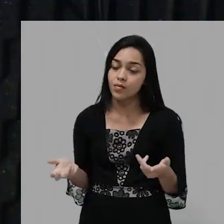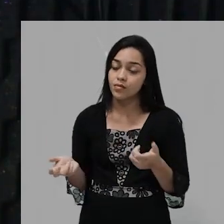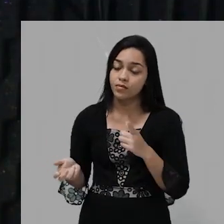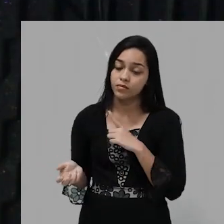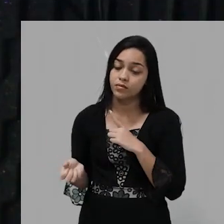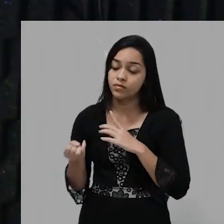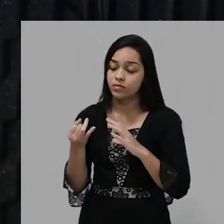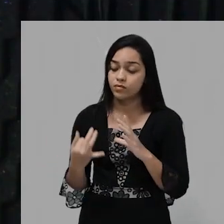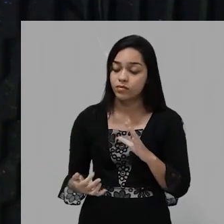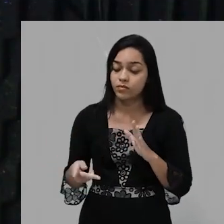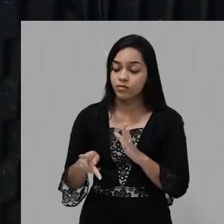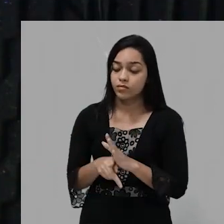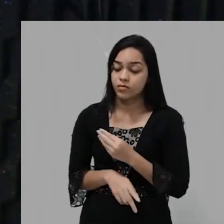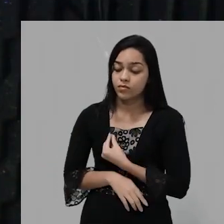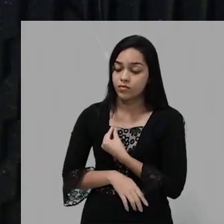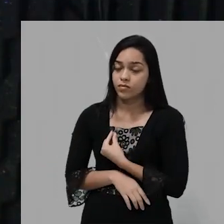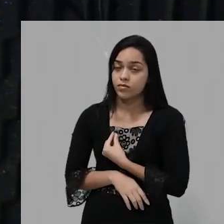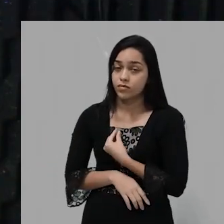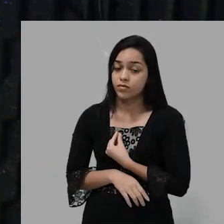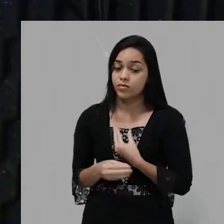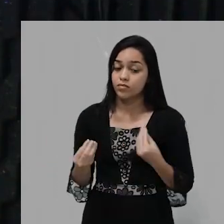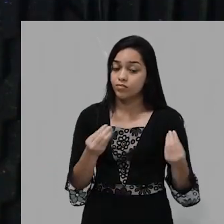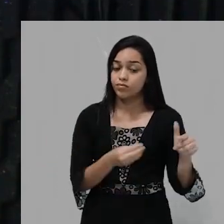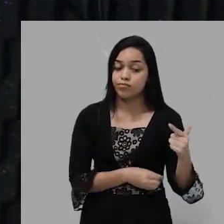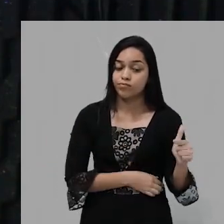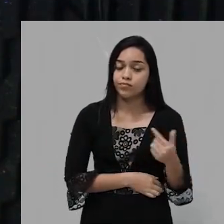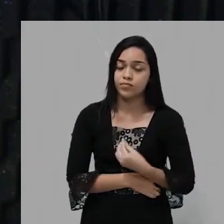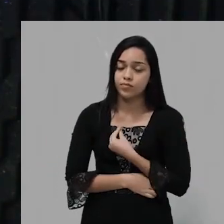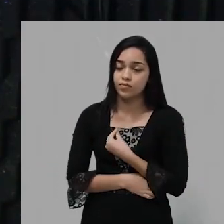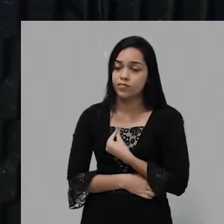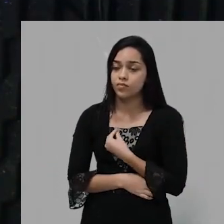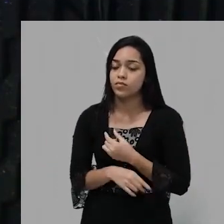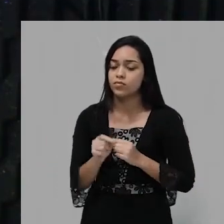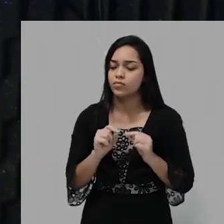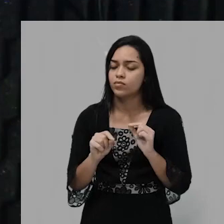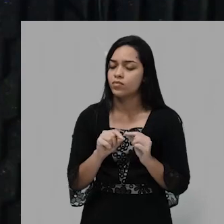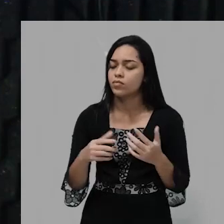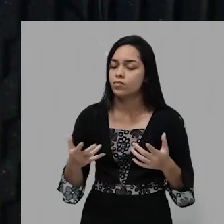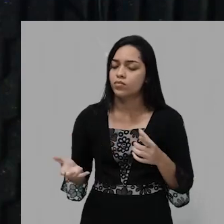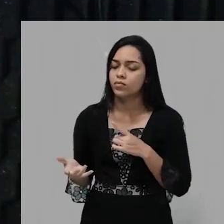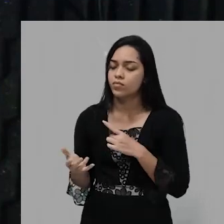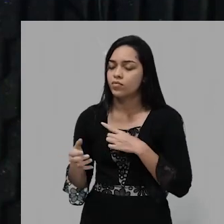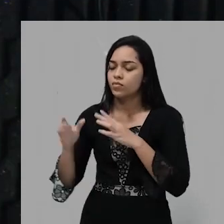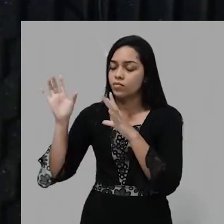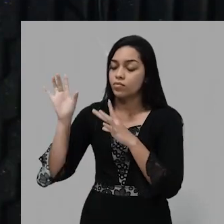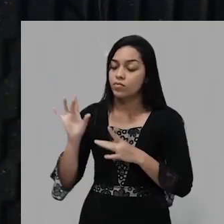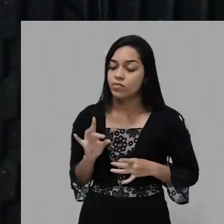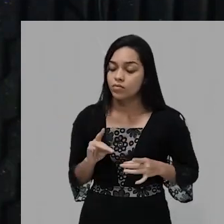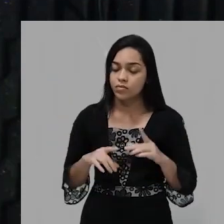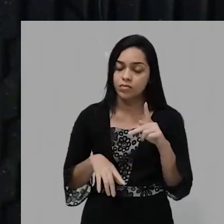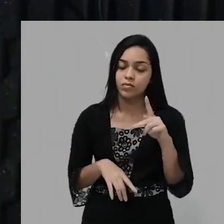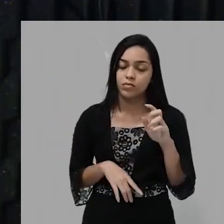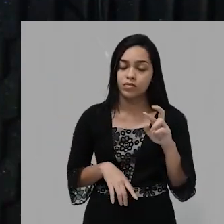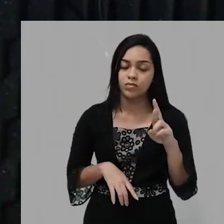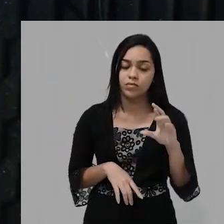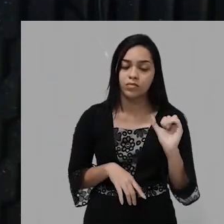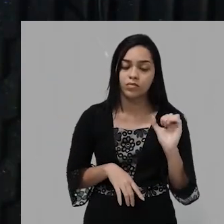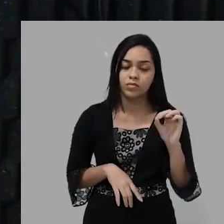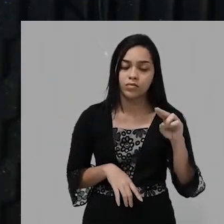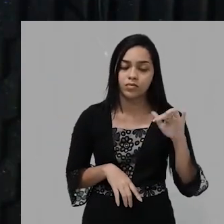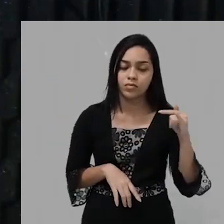dou características de seres humanos a seres inanimados, eu estou fazendo o quê? Eu estou fazendo uma personificação. Então, no